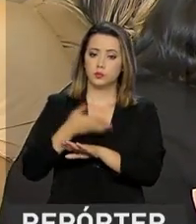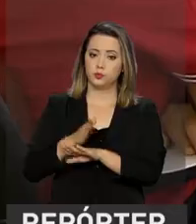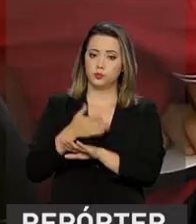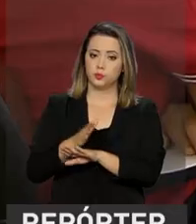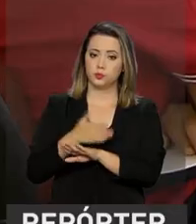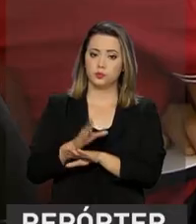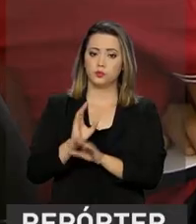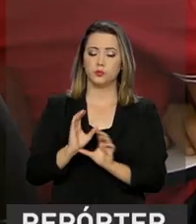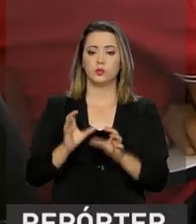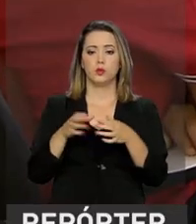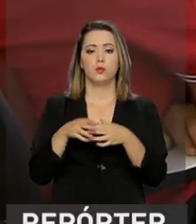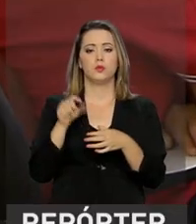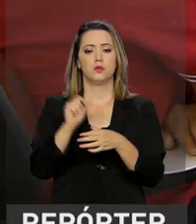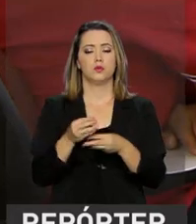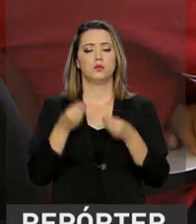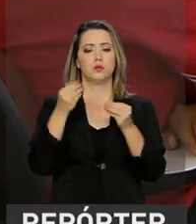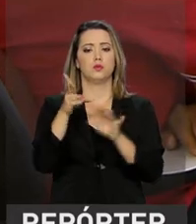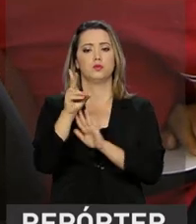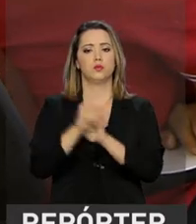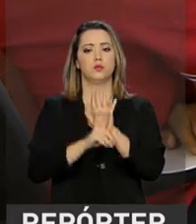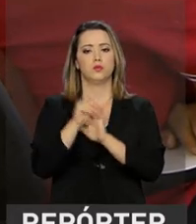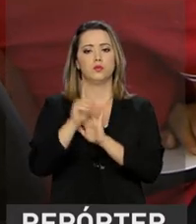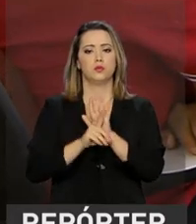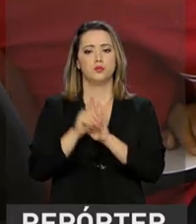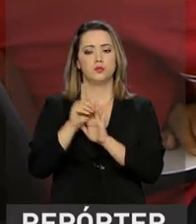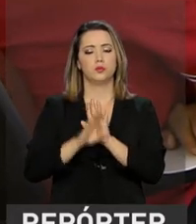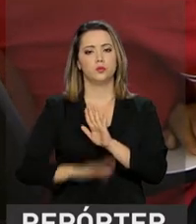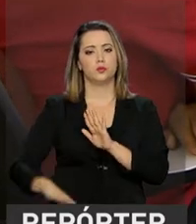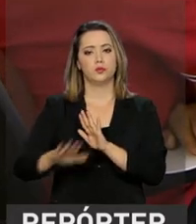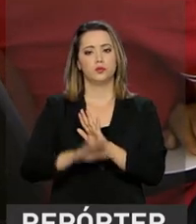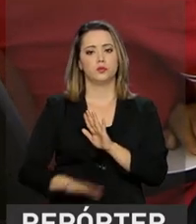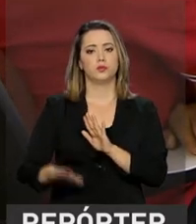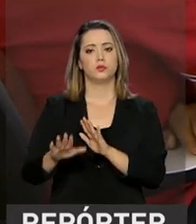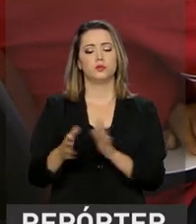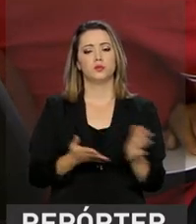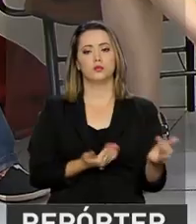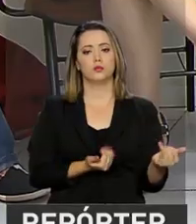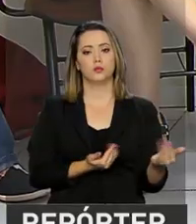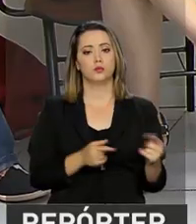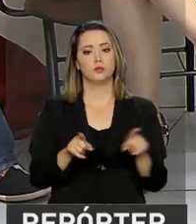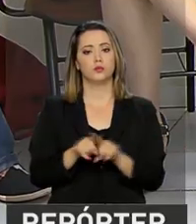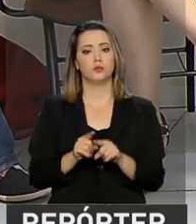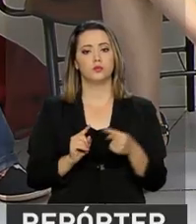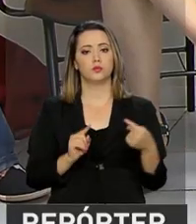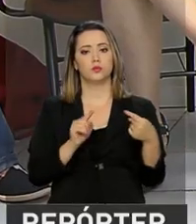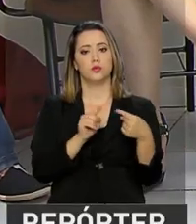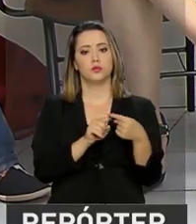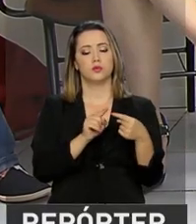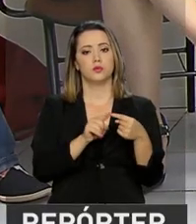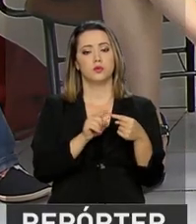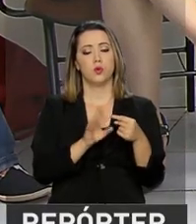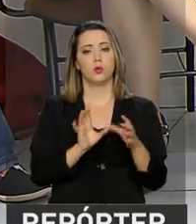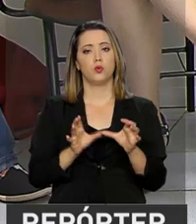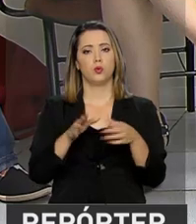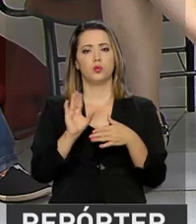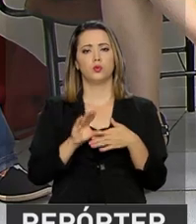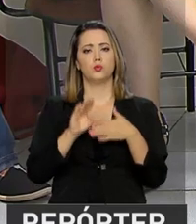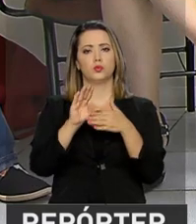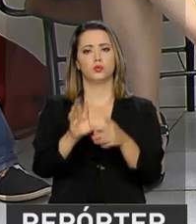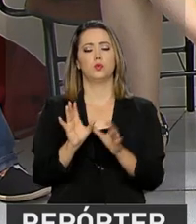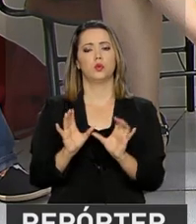capacitação para o sistema de garantias de direitos da criança e do adolescente. De acordo com os conselheiros, a ação